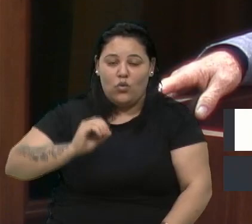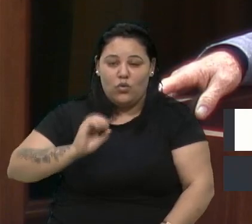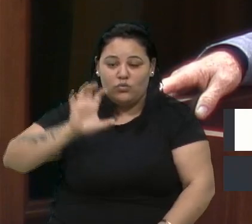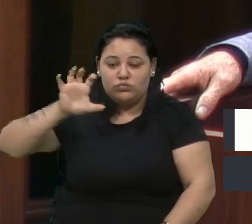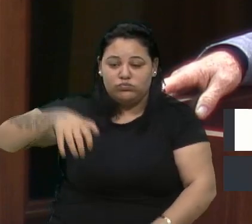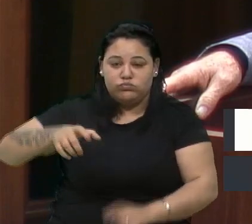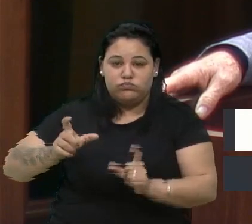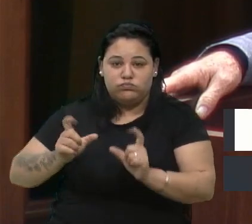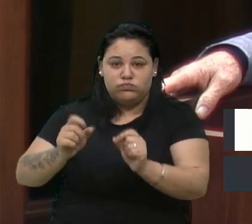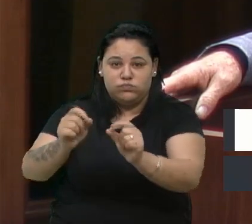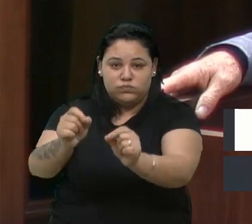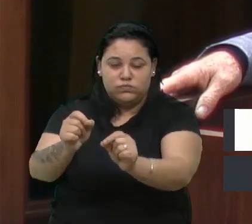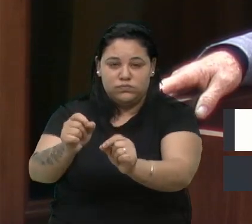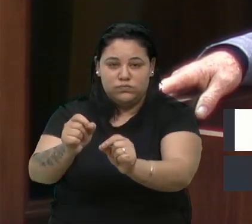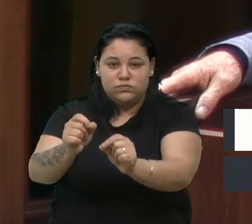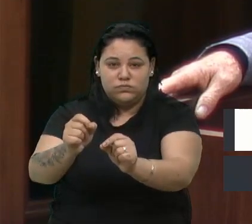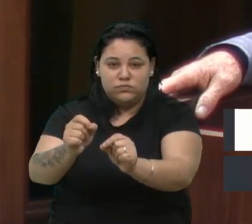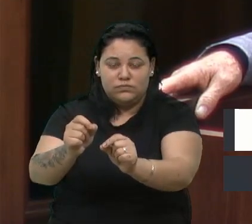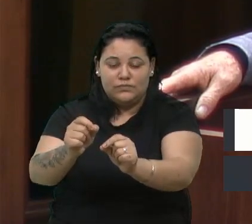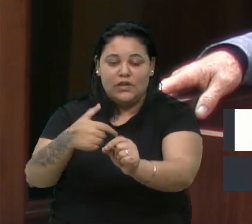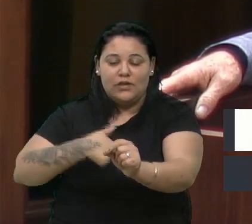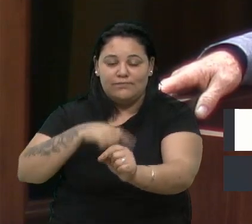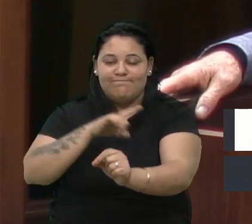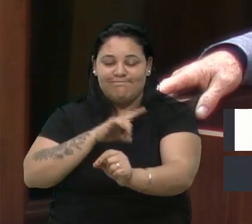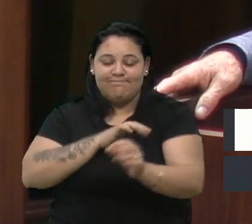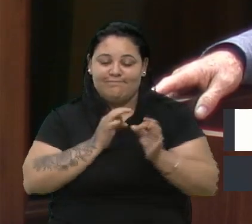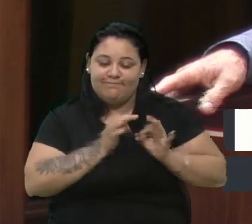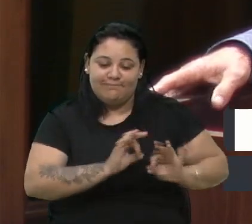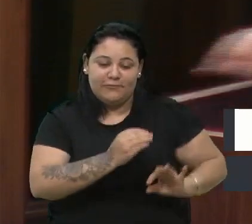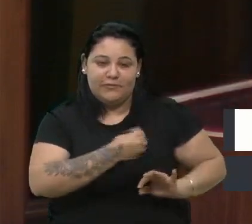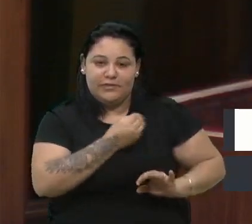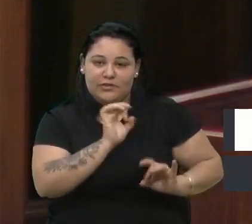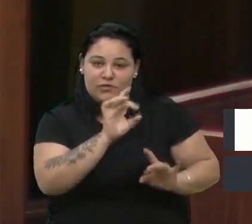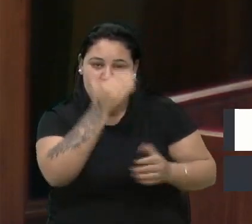oncohematologia, que com certeza vai salvar muitas vidas. Era isso, meu muito